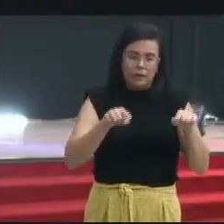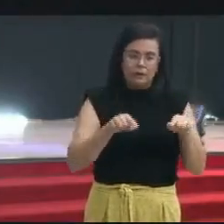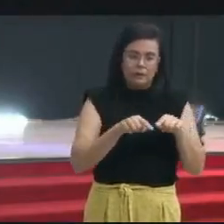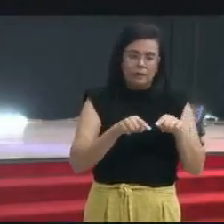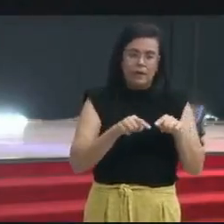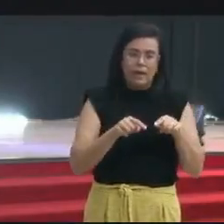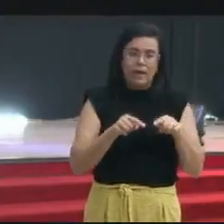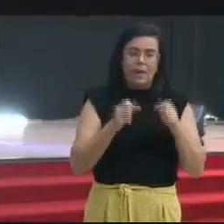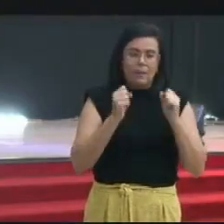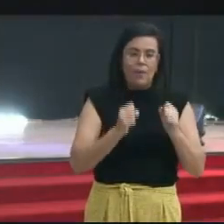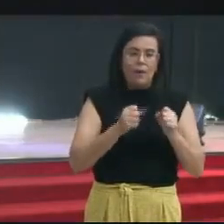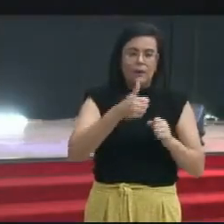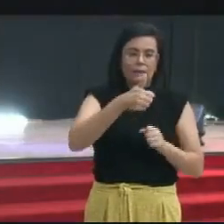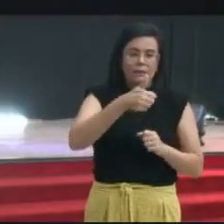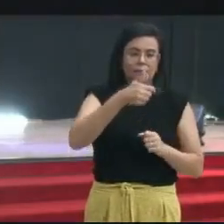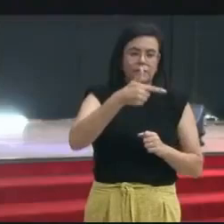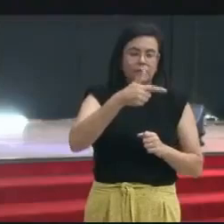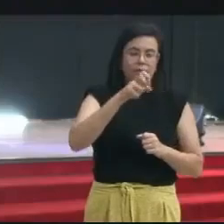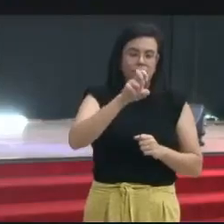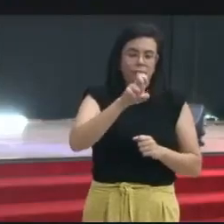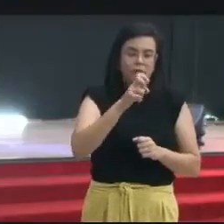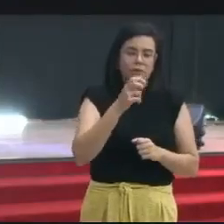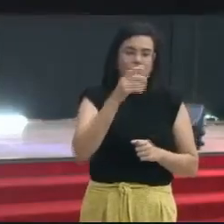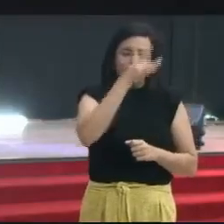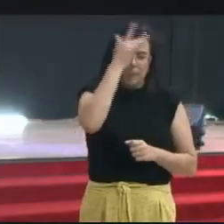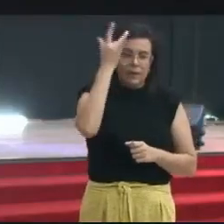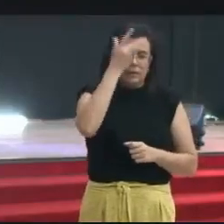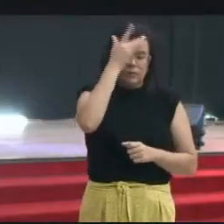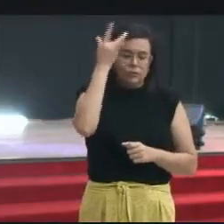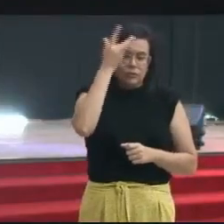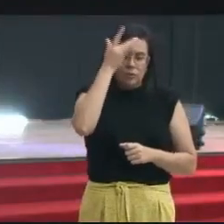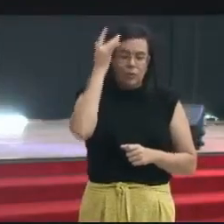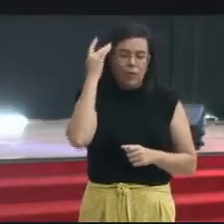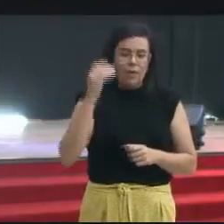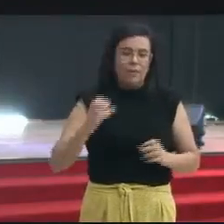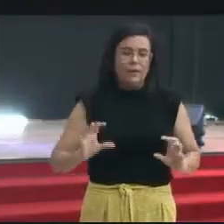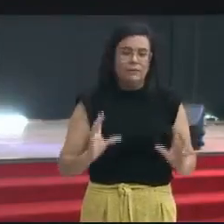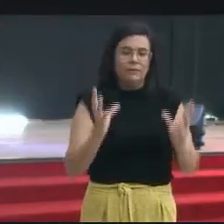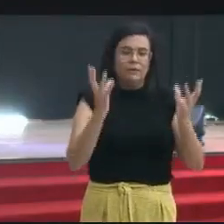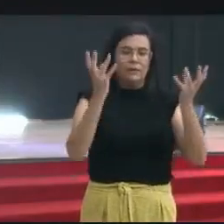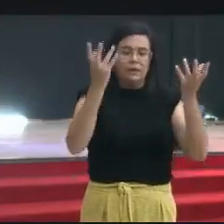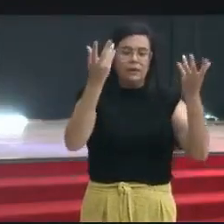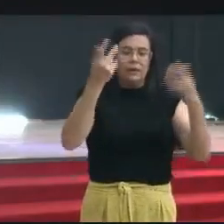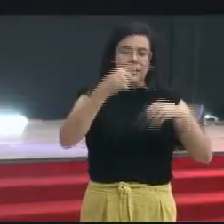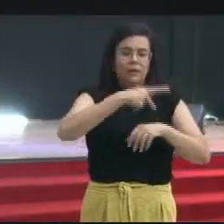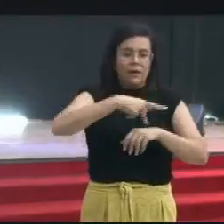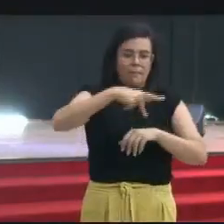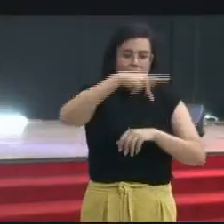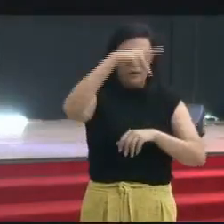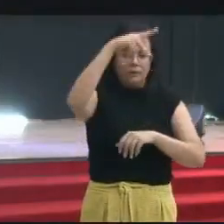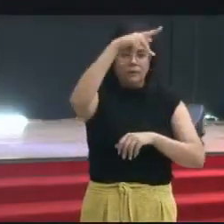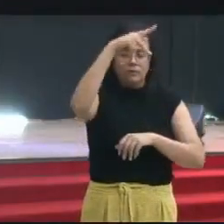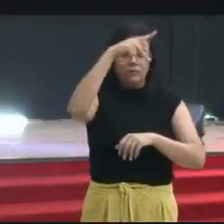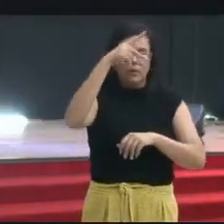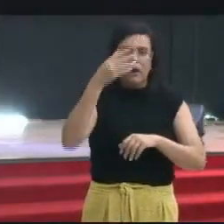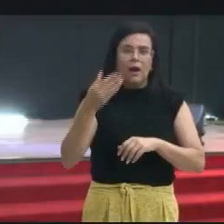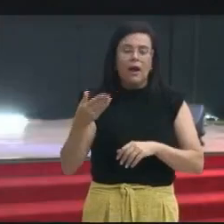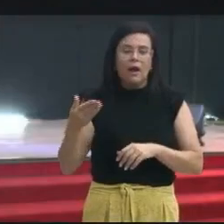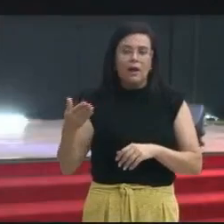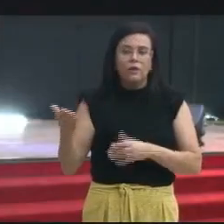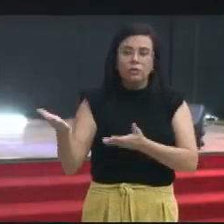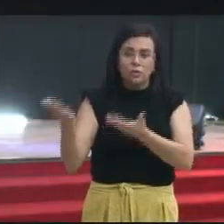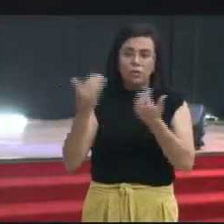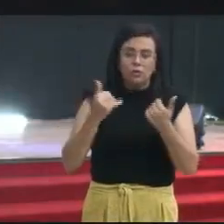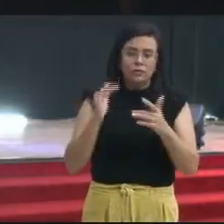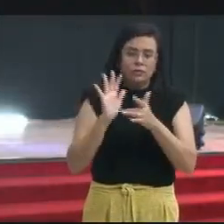a última Páscoa. Ele abriu a sua casa para Jesus, ele trouxe Jesus para dentro